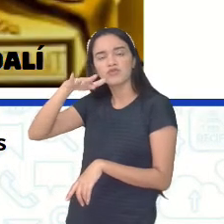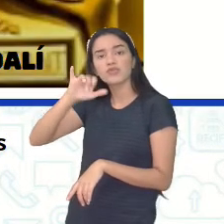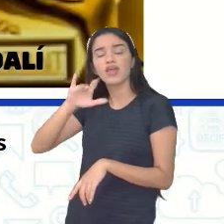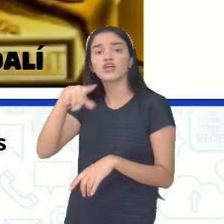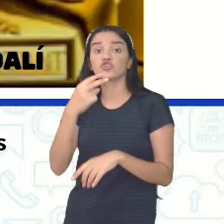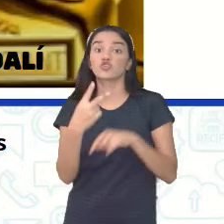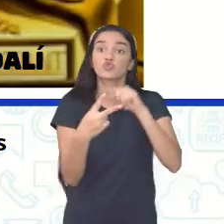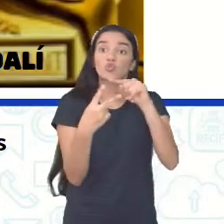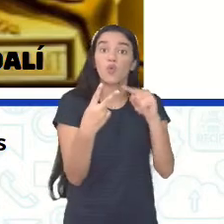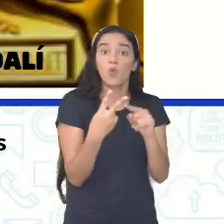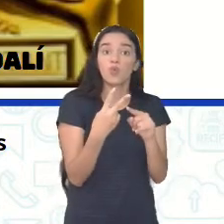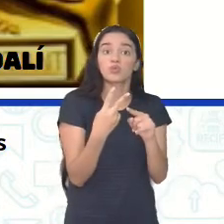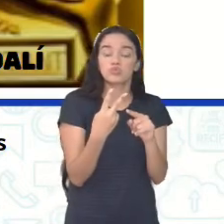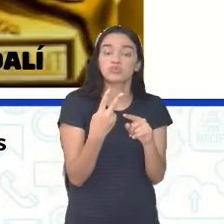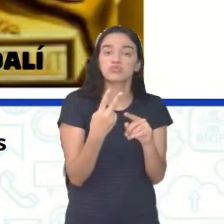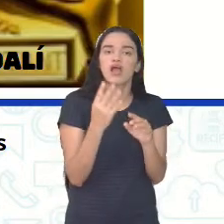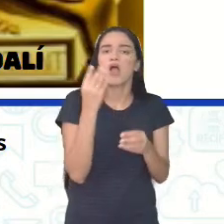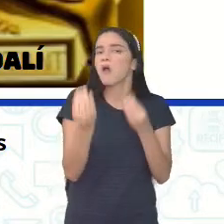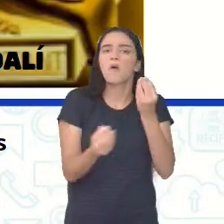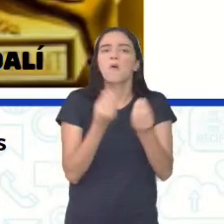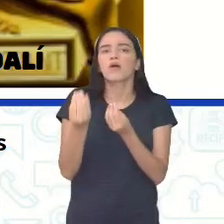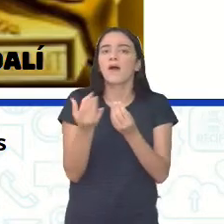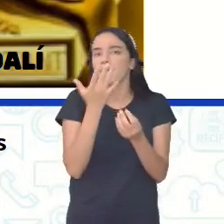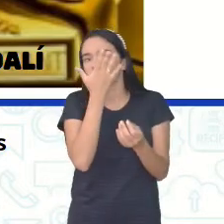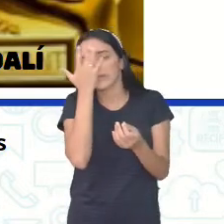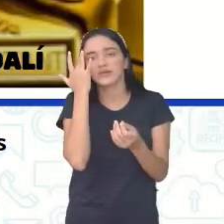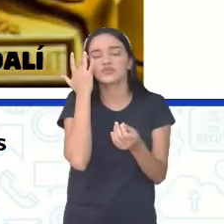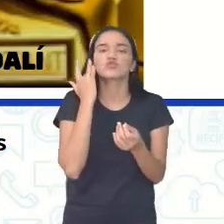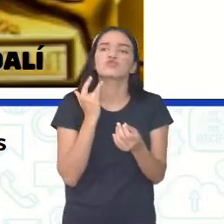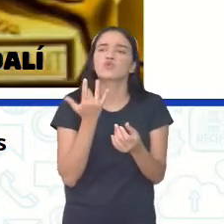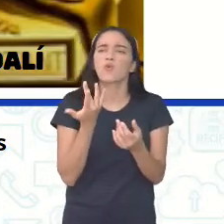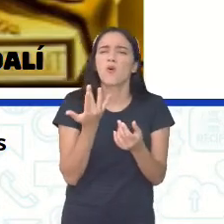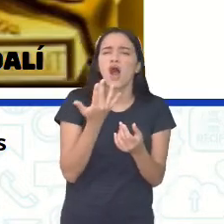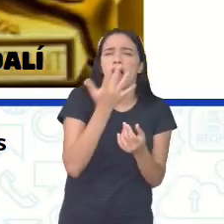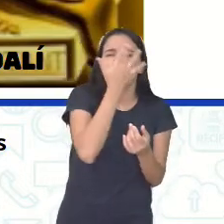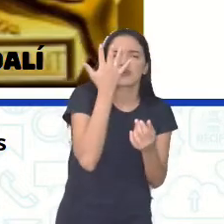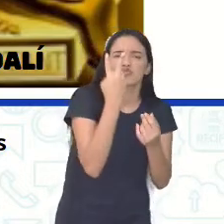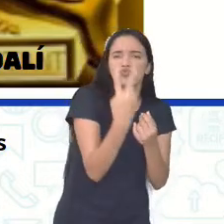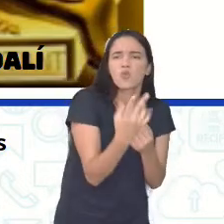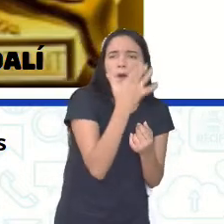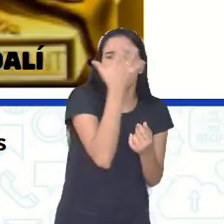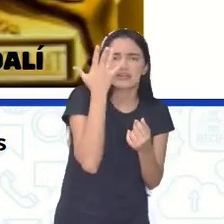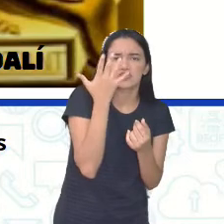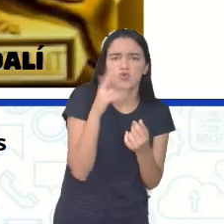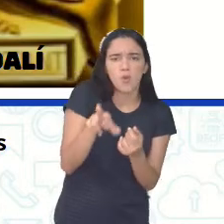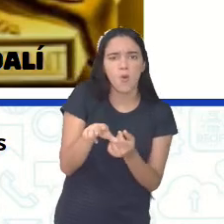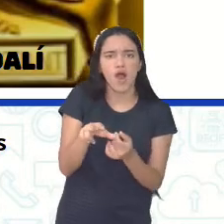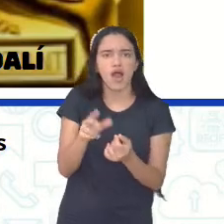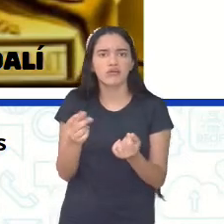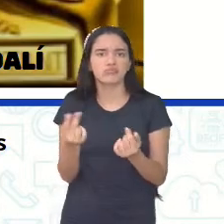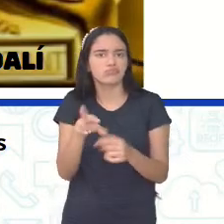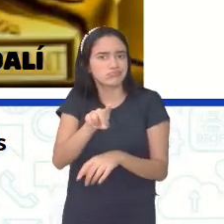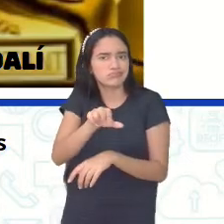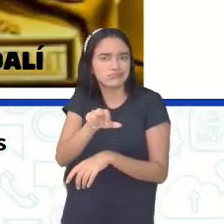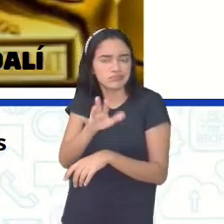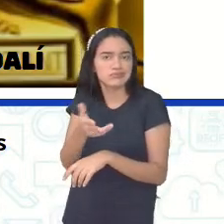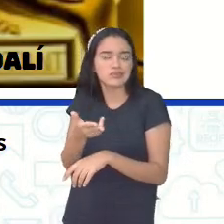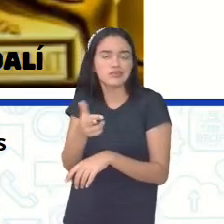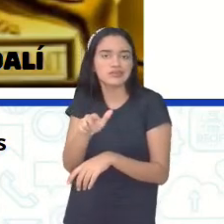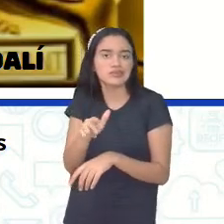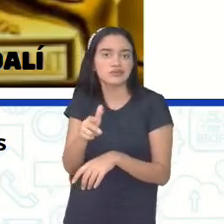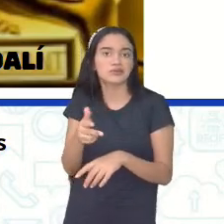muito tempo. Então, a forma que as pessoas... E é interessante o Renascimento, não sei se os meninos... Acho que eles estudam o Renascimento no sexto